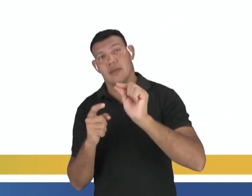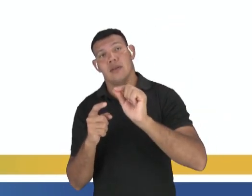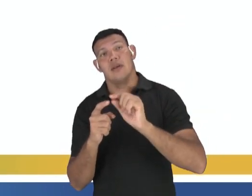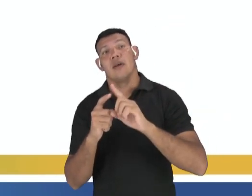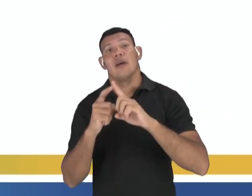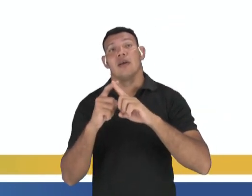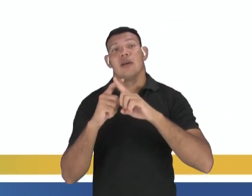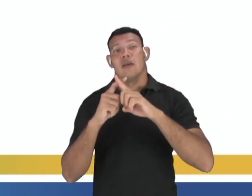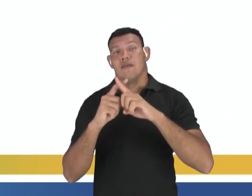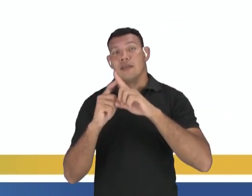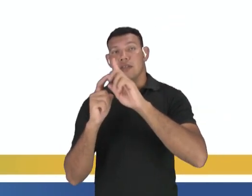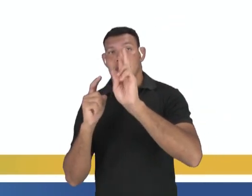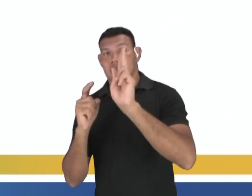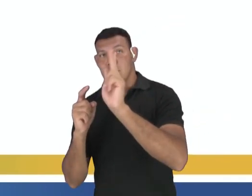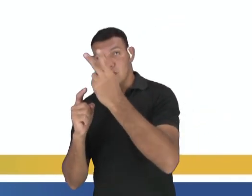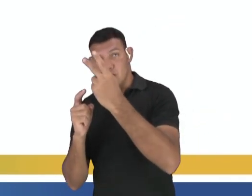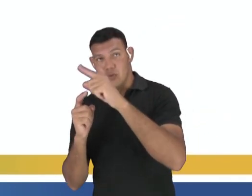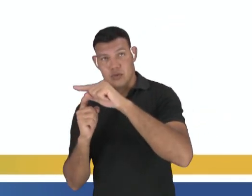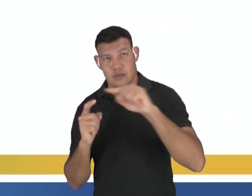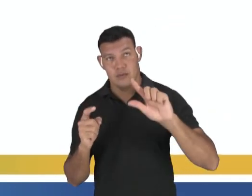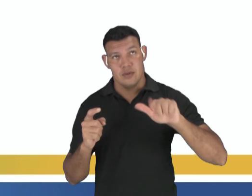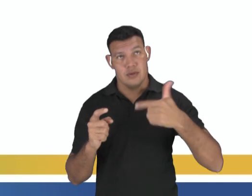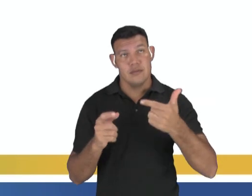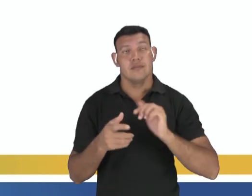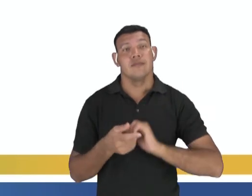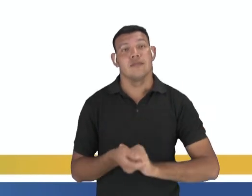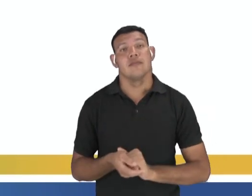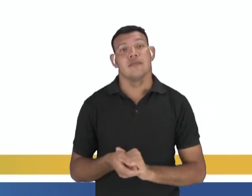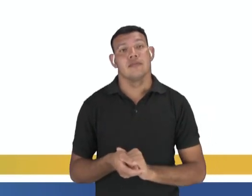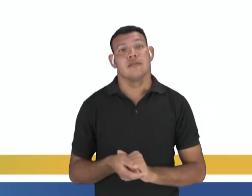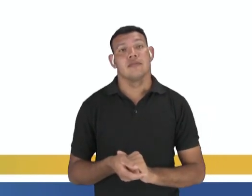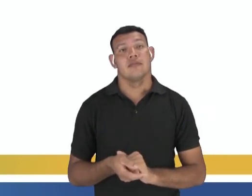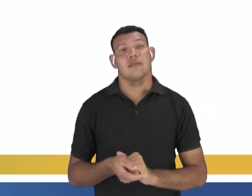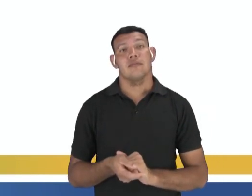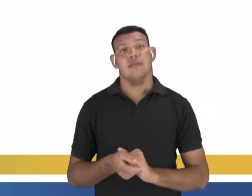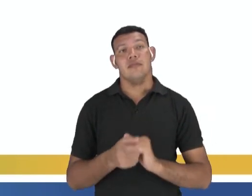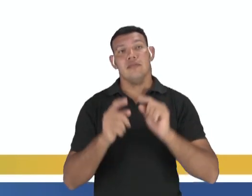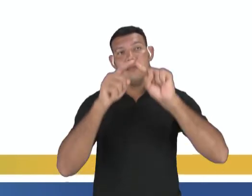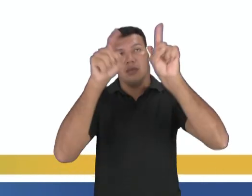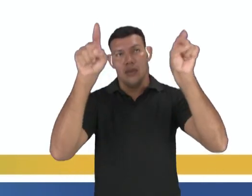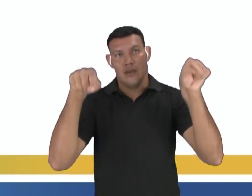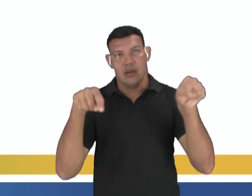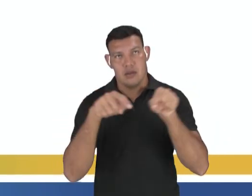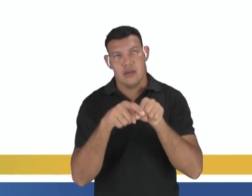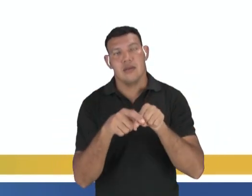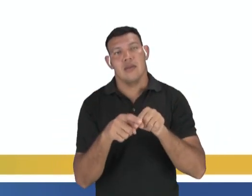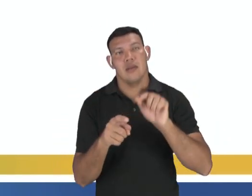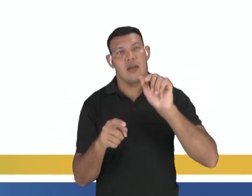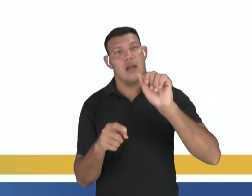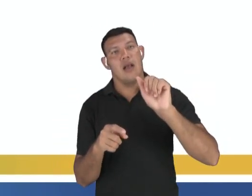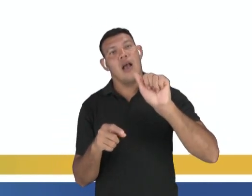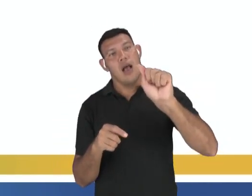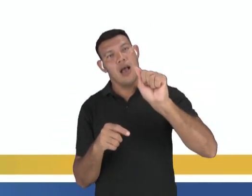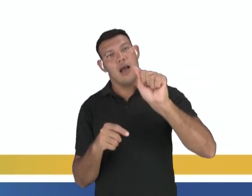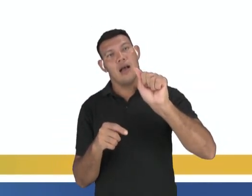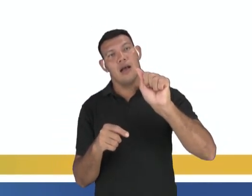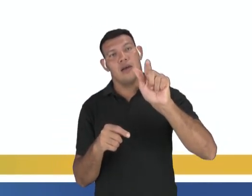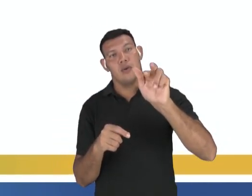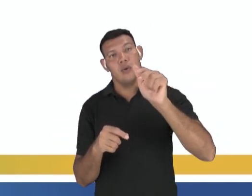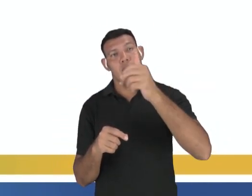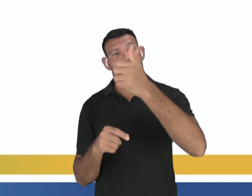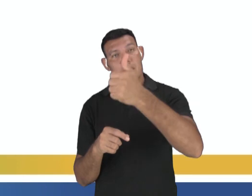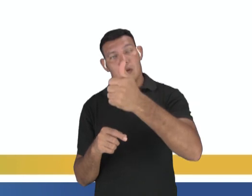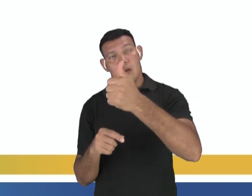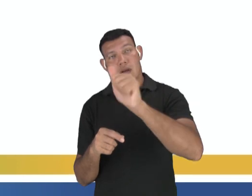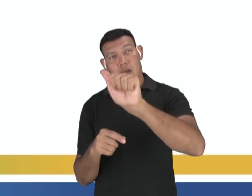o semiproduto das diagonais. Quando for retângulo, largura vezes comprimento. Quando for quadrado, é o